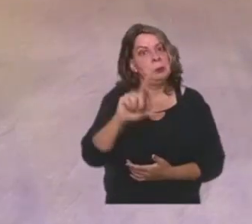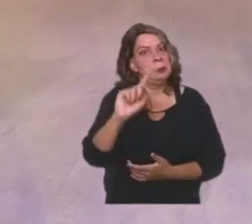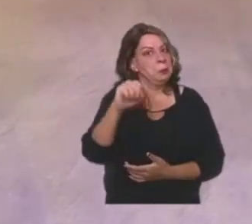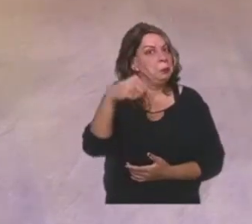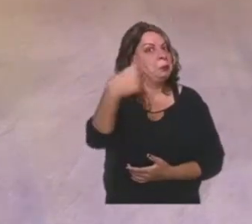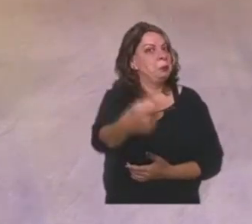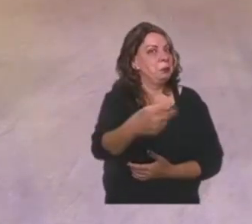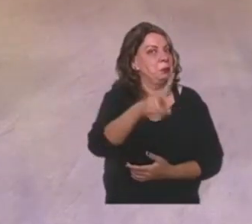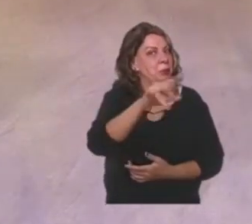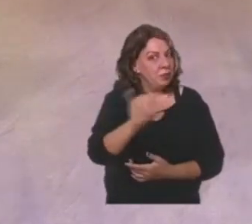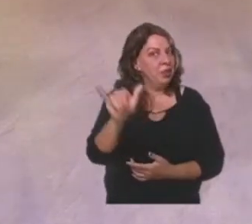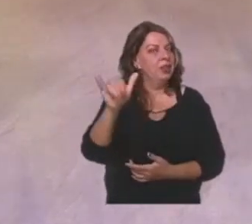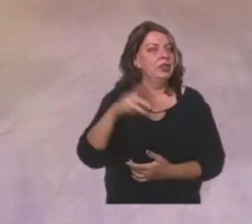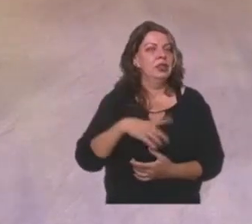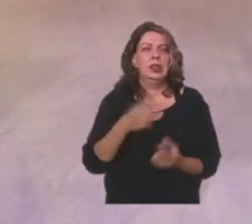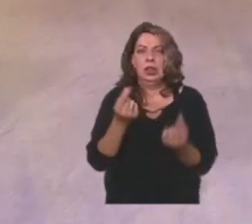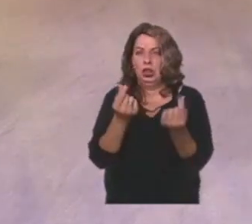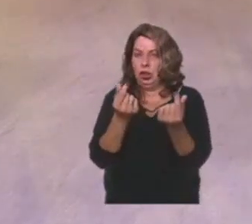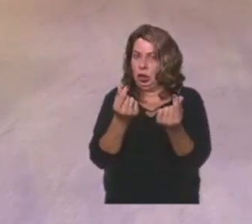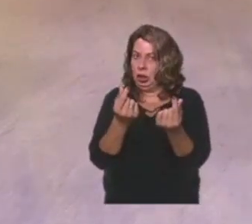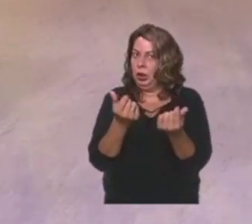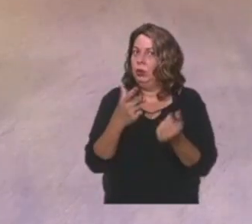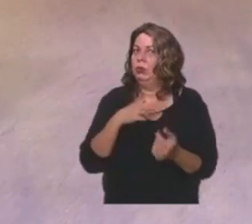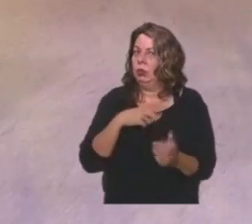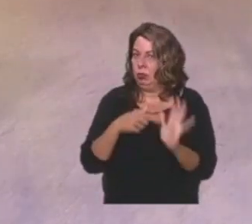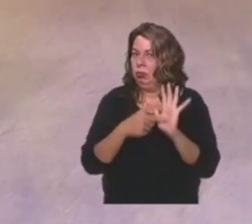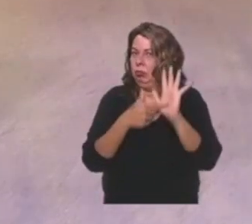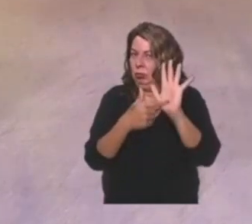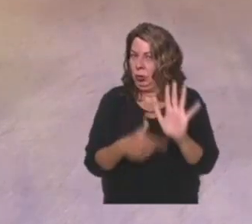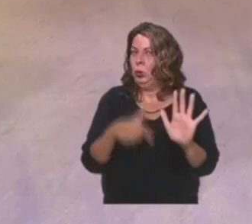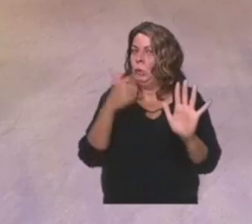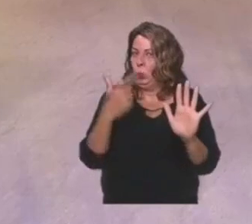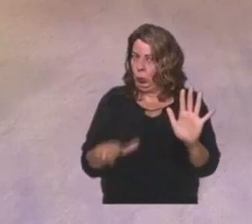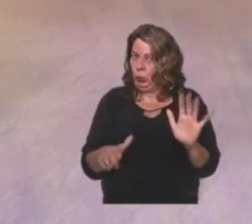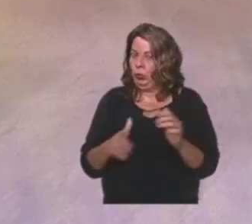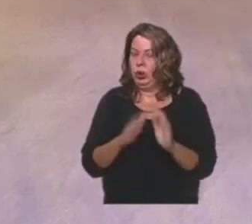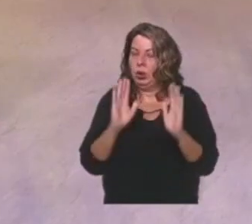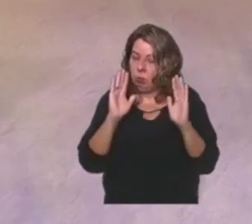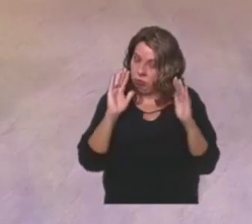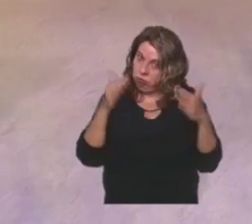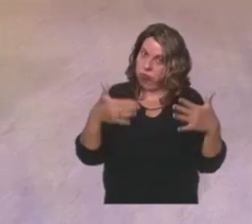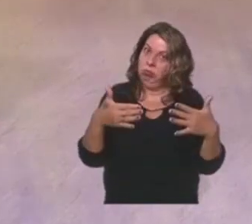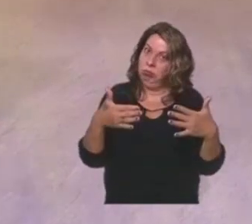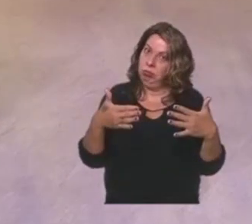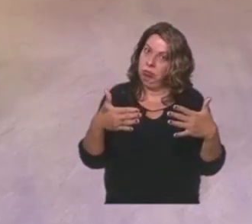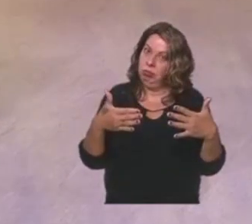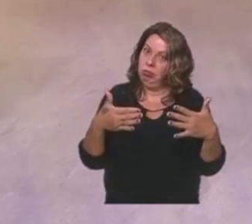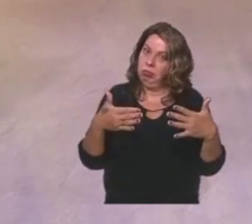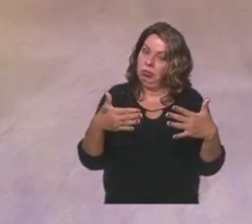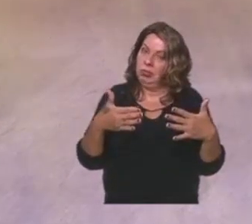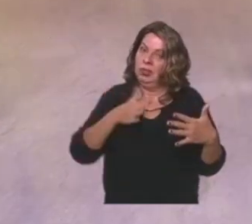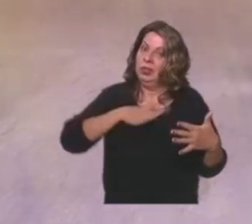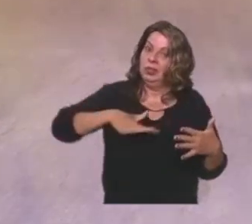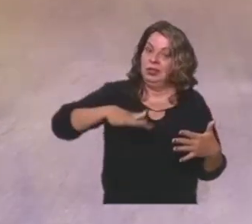próximo domingo. Domingo que vem, só din-din, a gente fala mais sobre isso daqui a pouco, vamos nos concentrar por enquanto aqui, vamos. Mas a